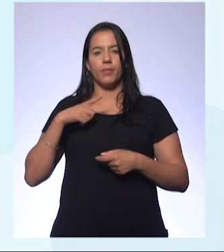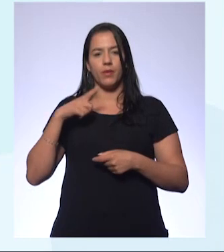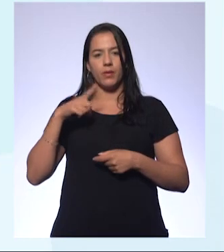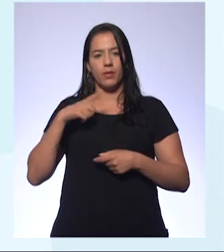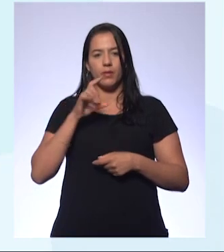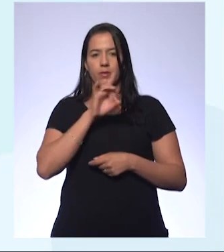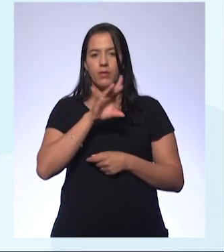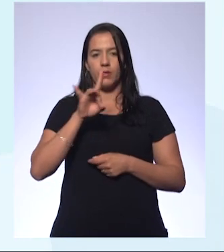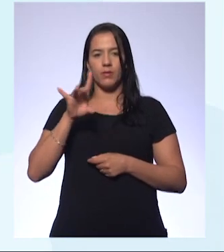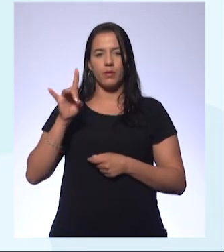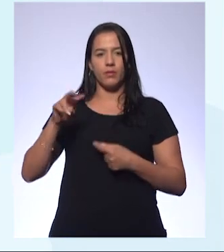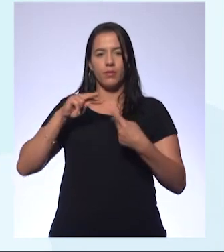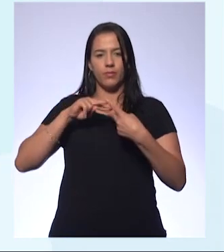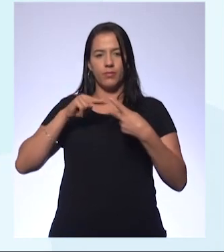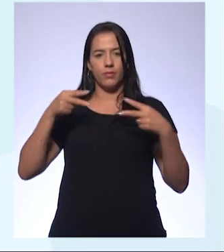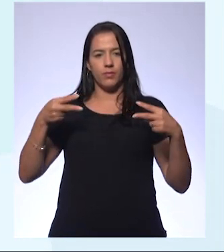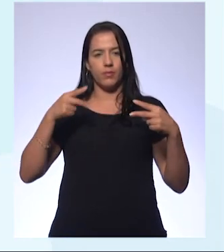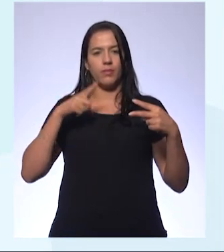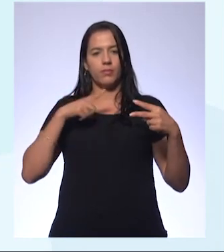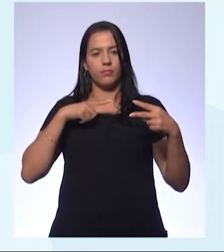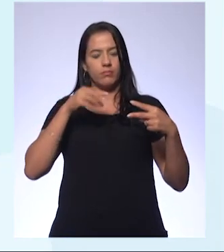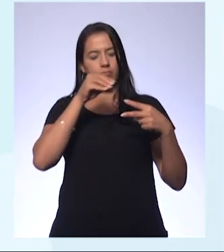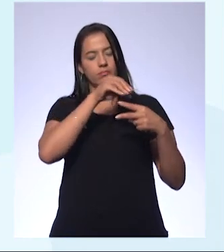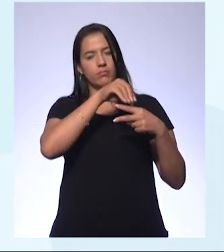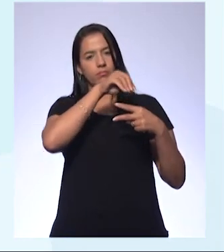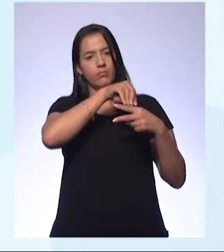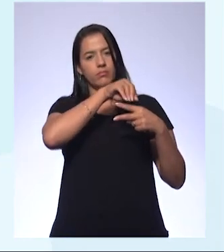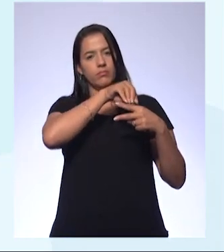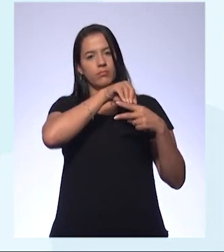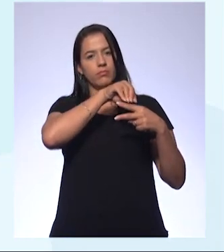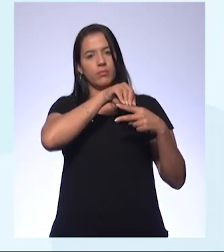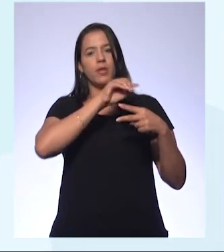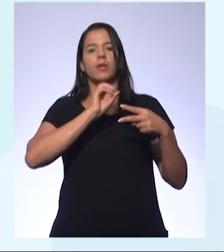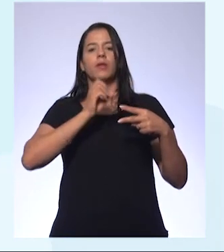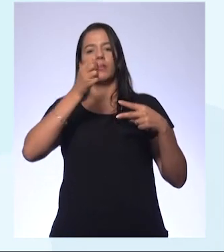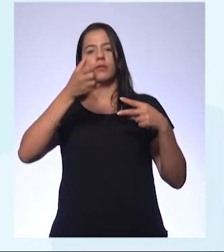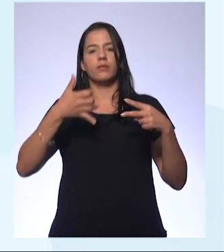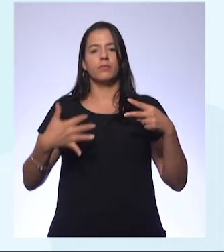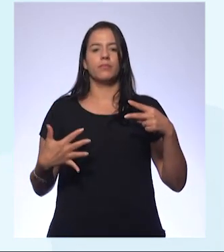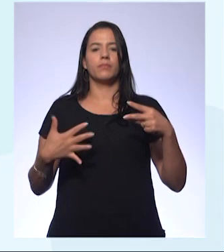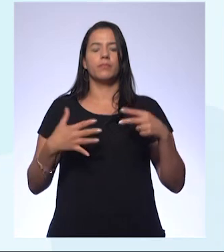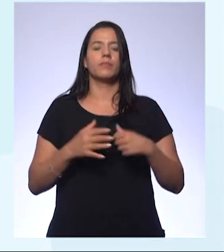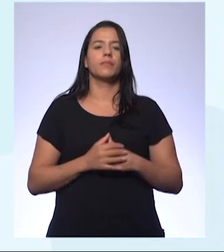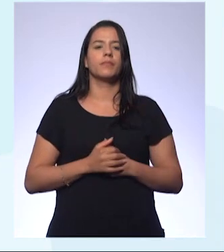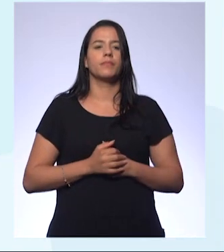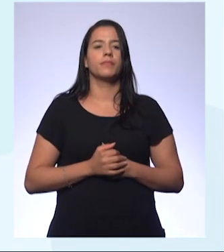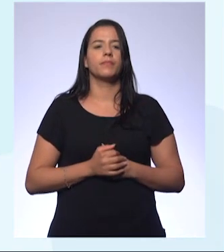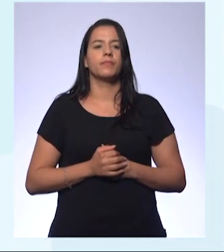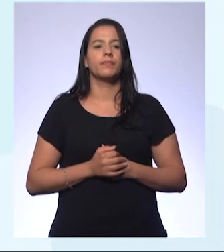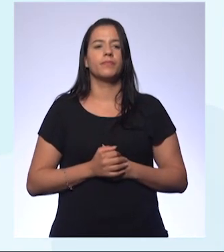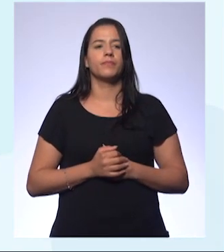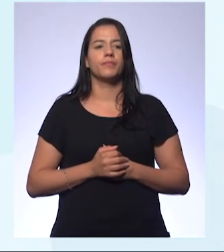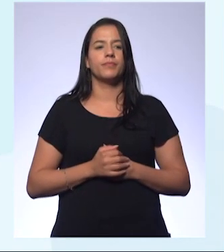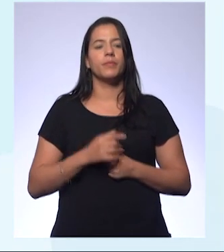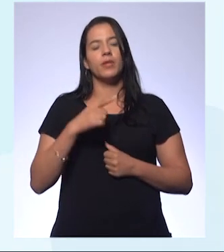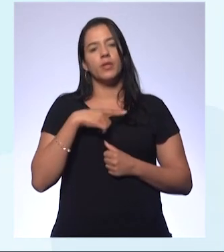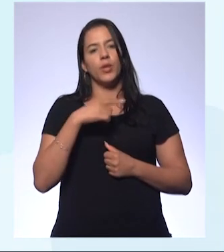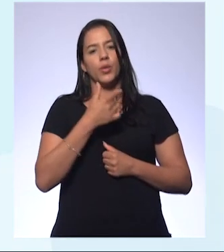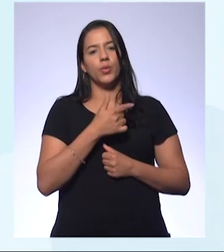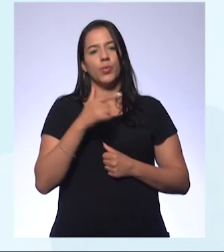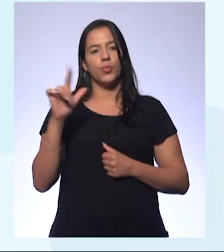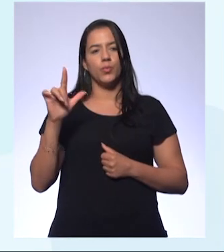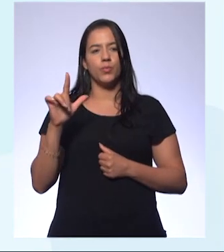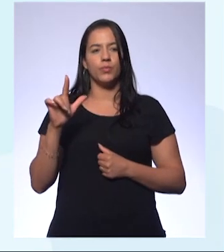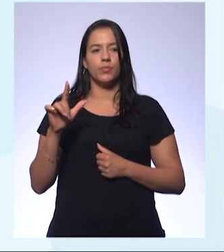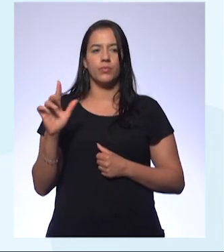indivíduo. Né? Então, o material genético que vai definir essas características. E existem características, né,